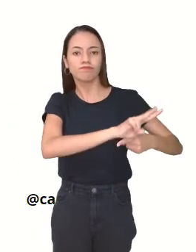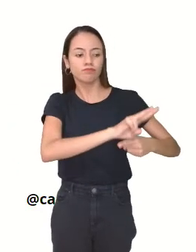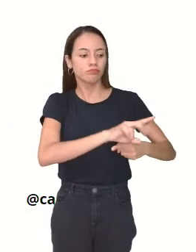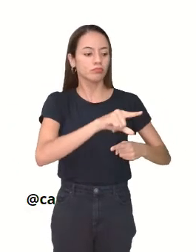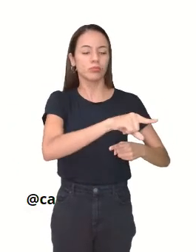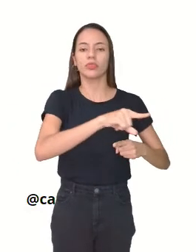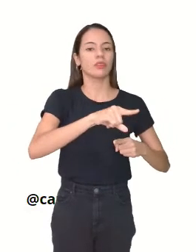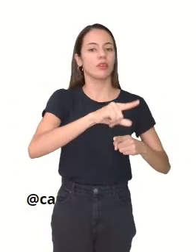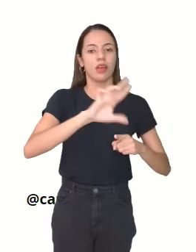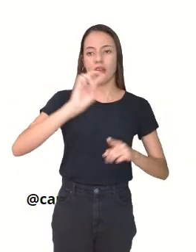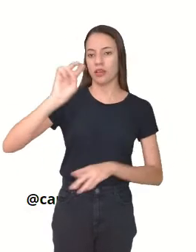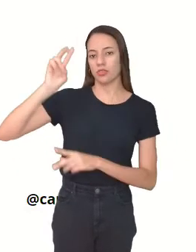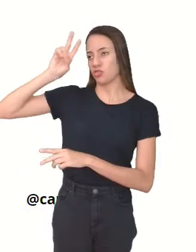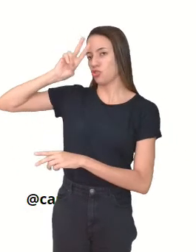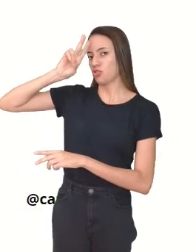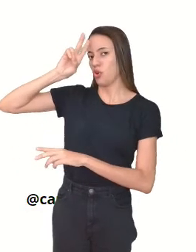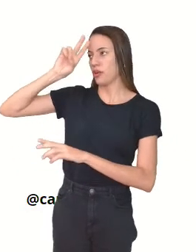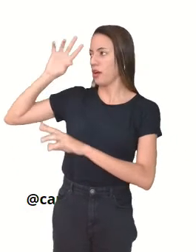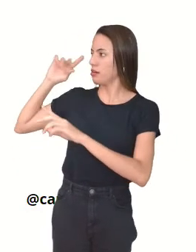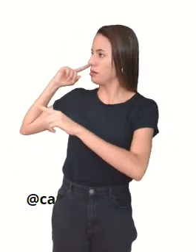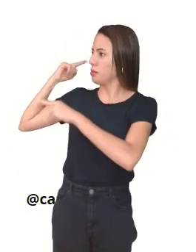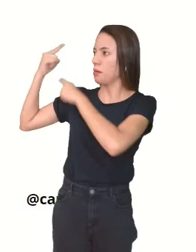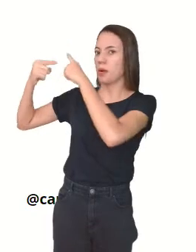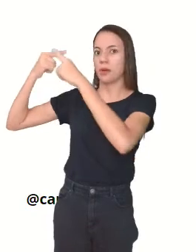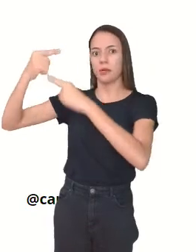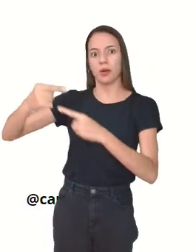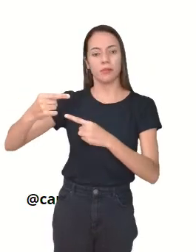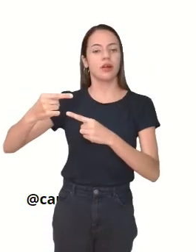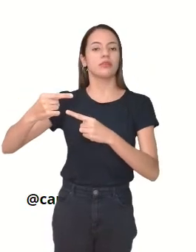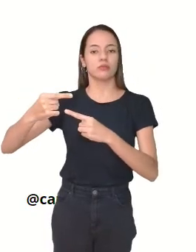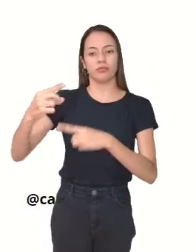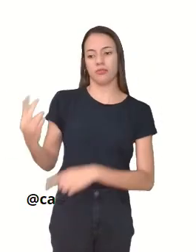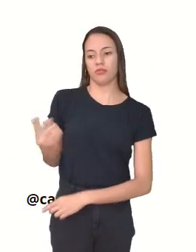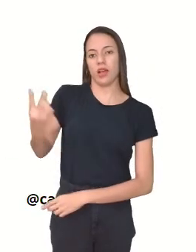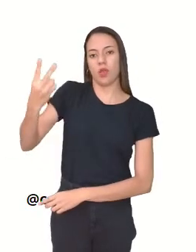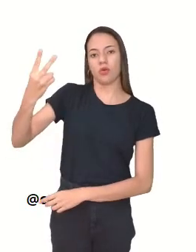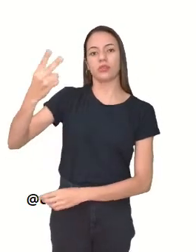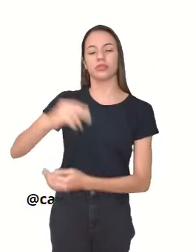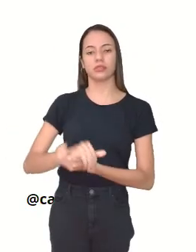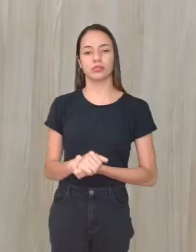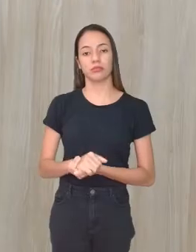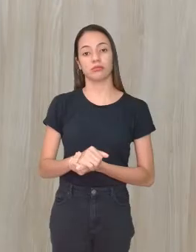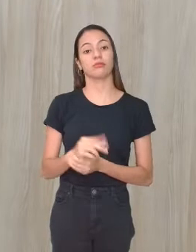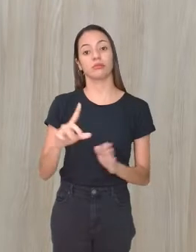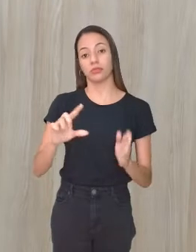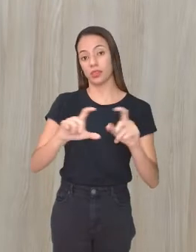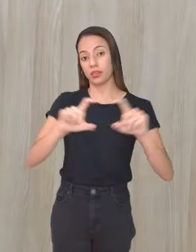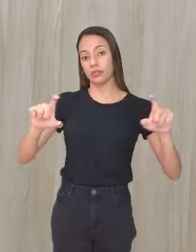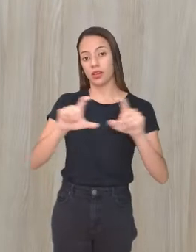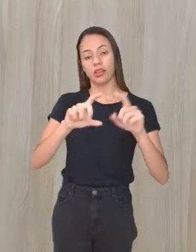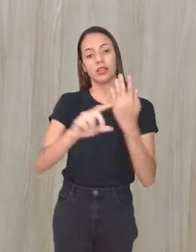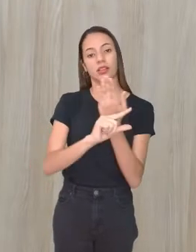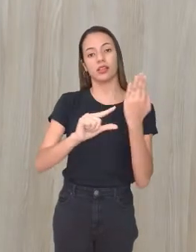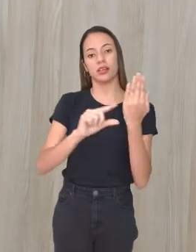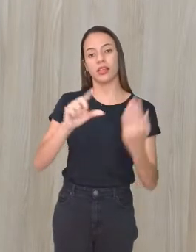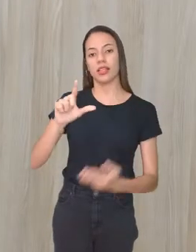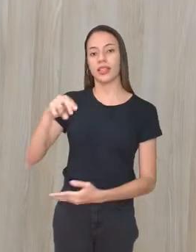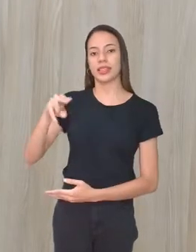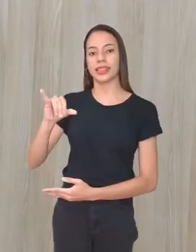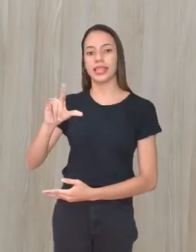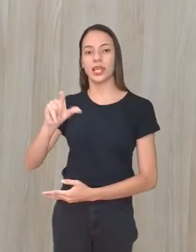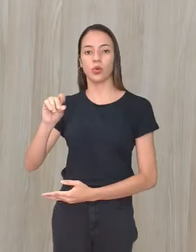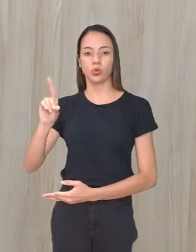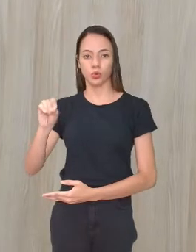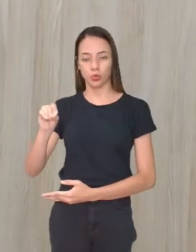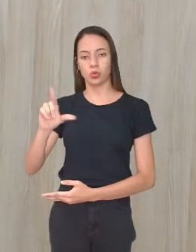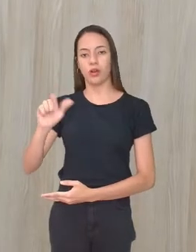a história, perpetuar valores. Essa frase é de Nildo Lage e vem falando a respeito desse patrimônio.